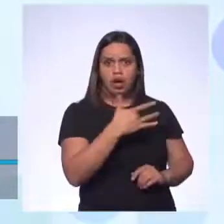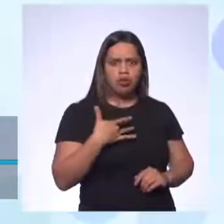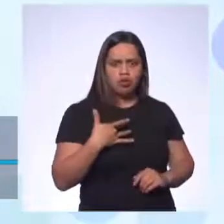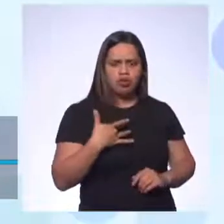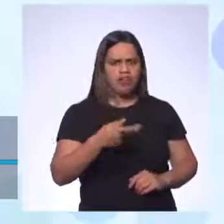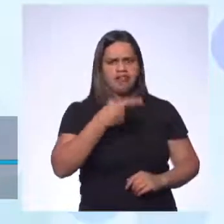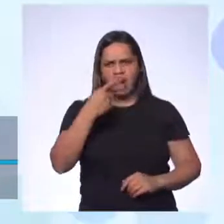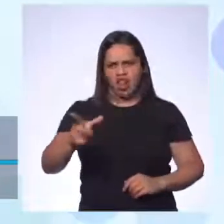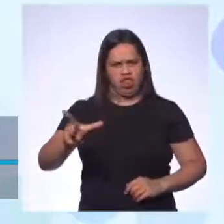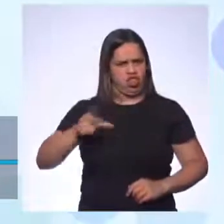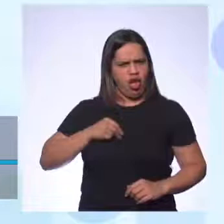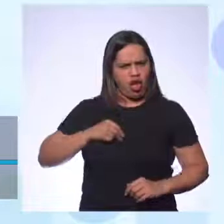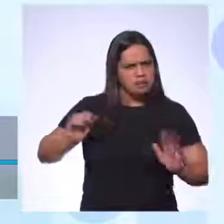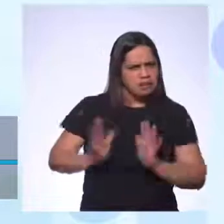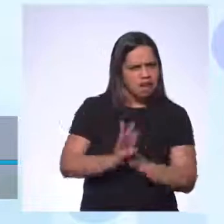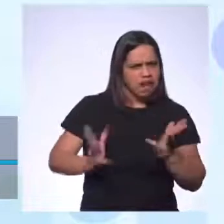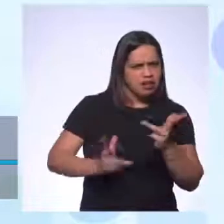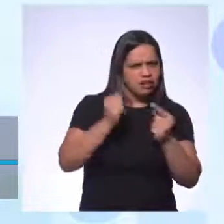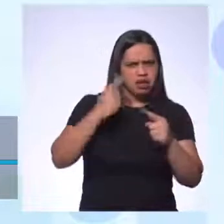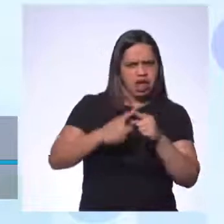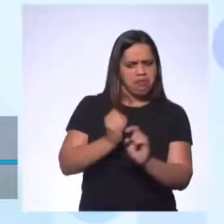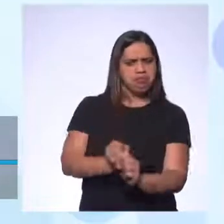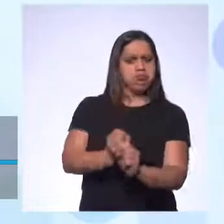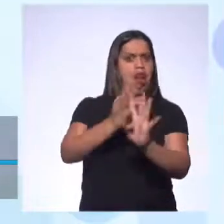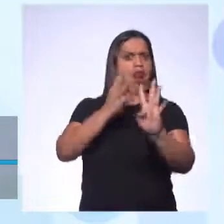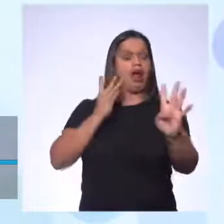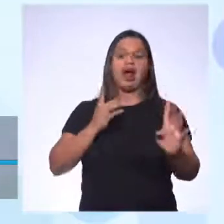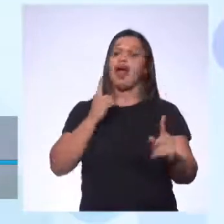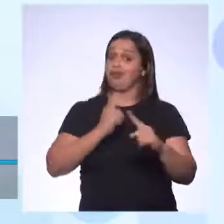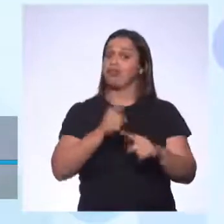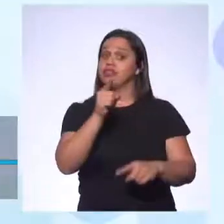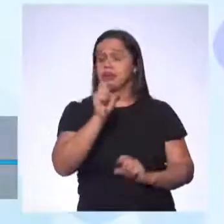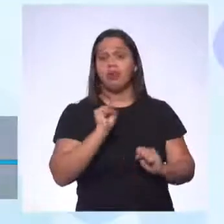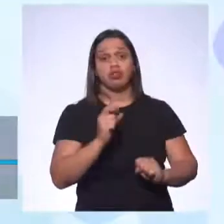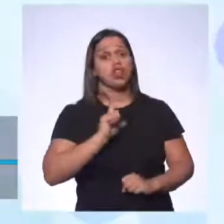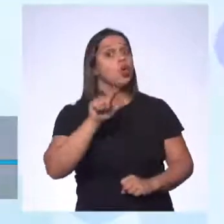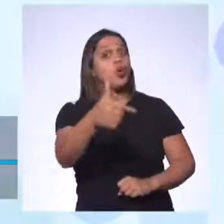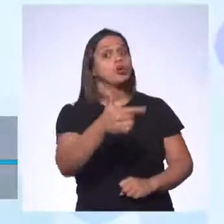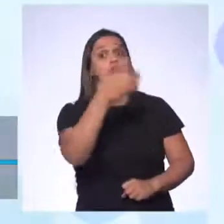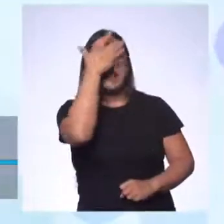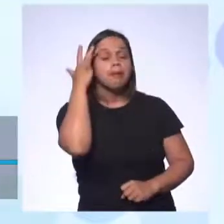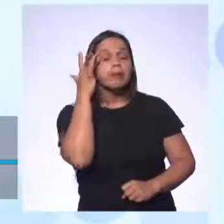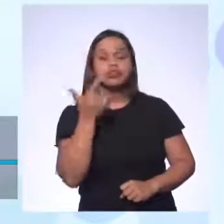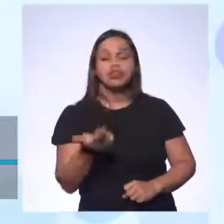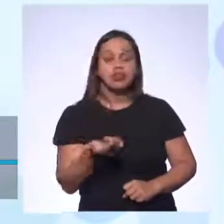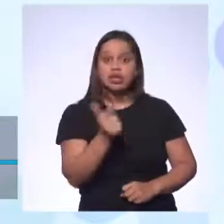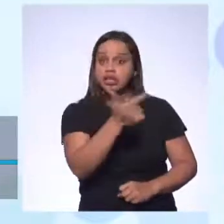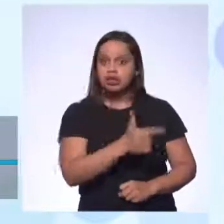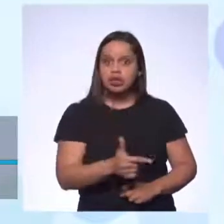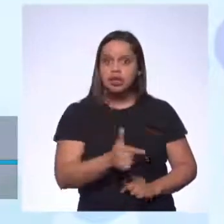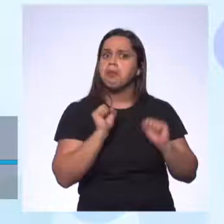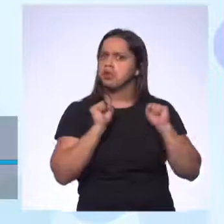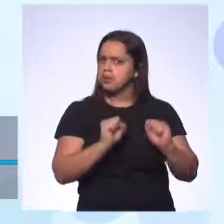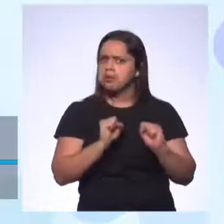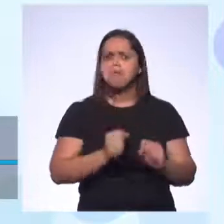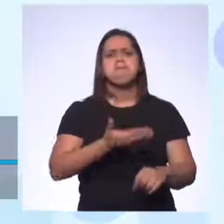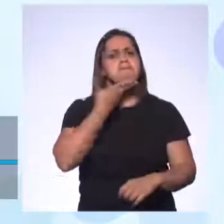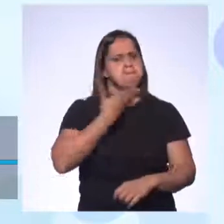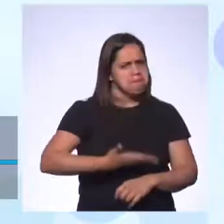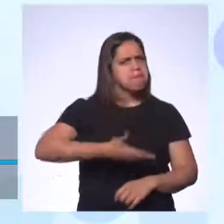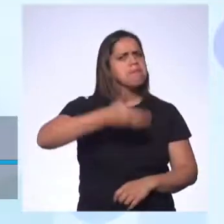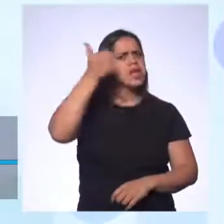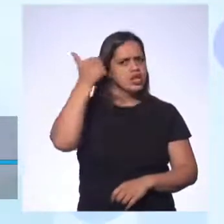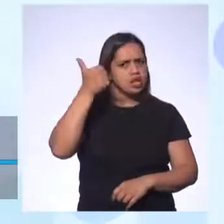aquelas filas. Porque você talvez possa ter outro. Mas para quem não tem, ele poderia ser muito melhor. Poderia,